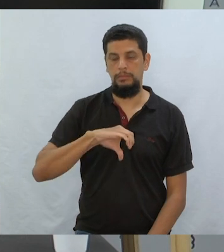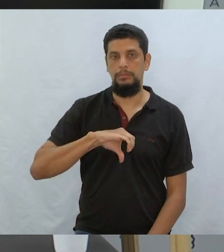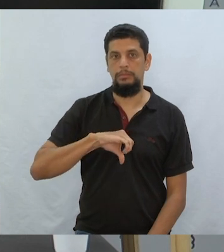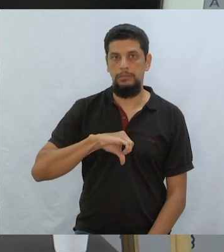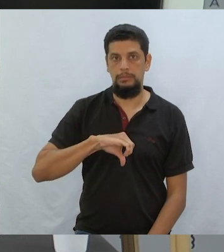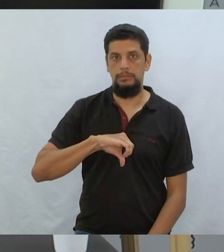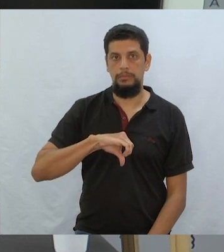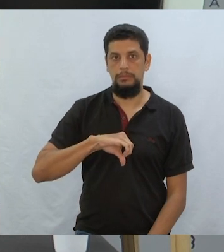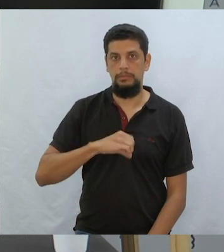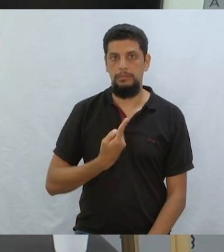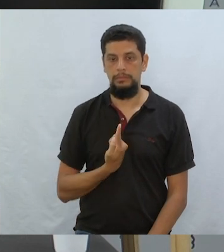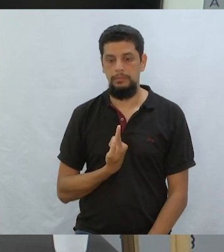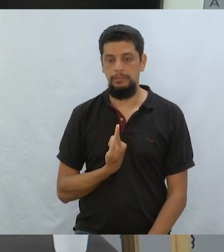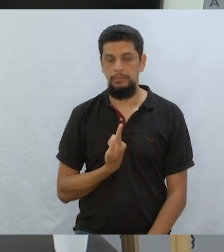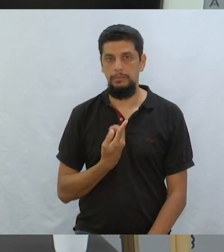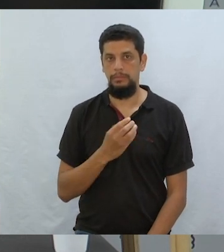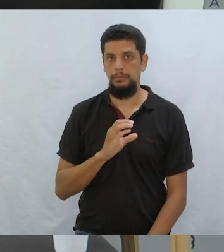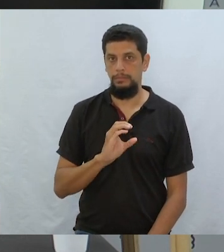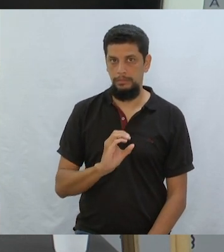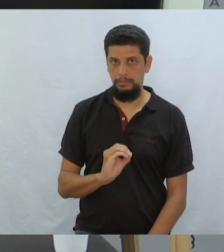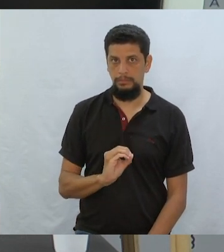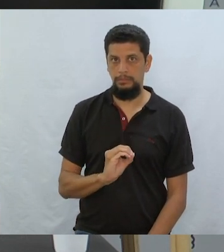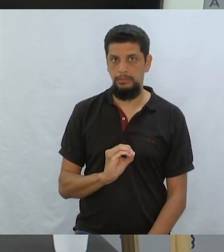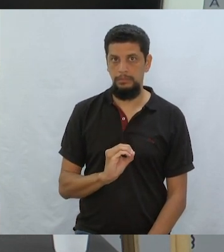oito, nove,